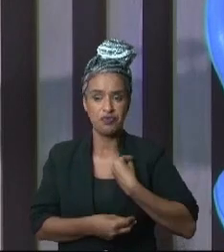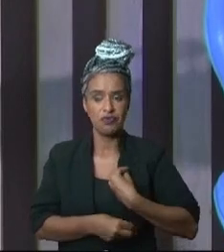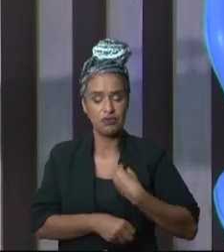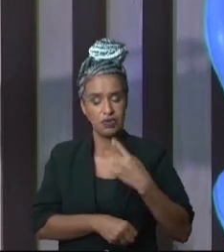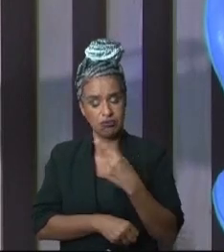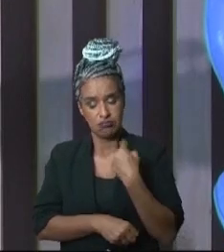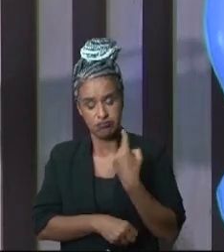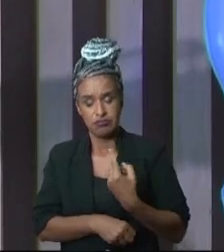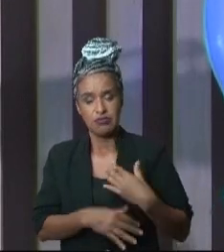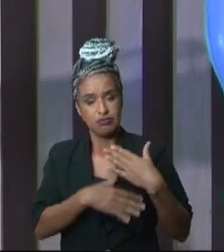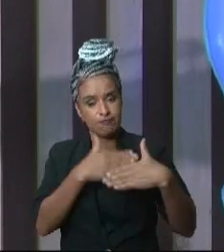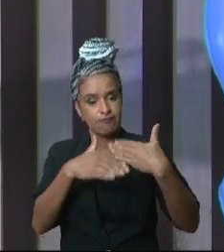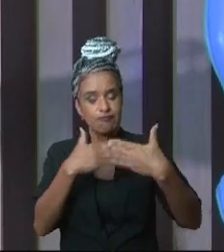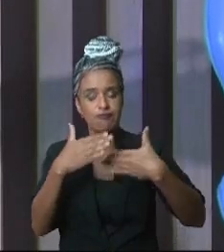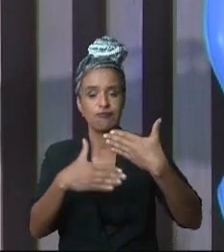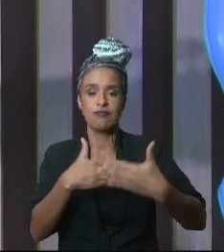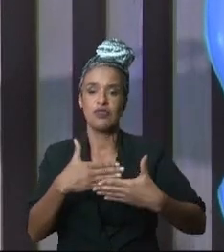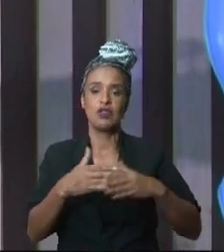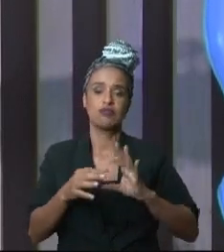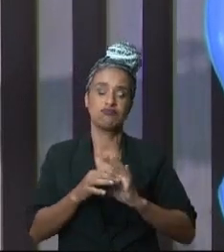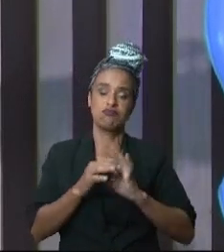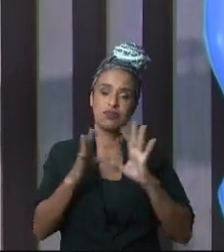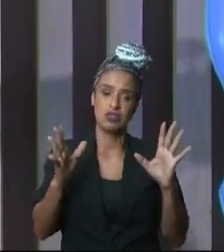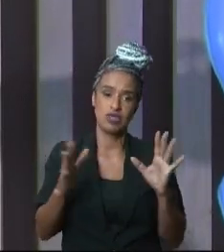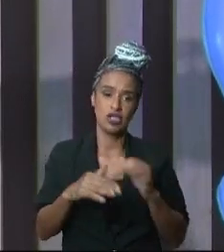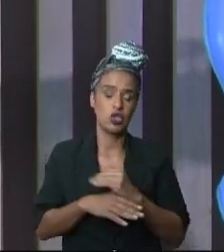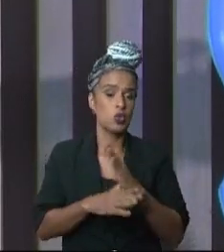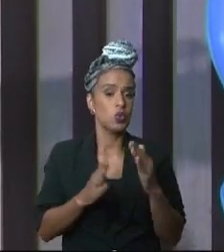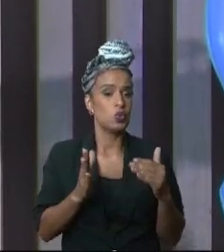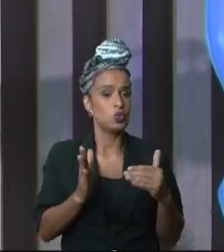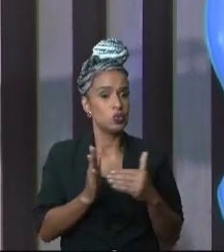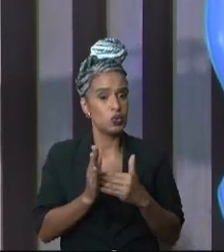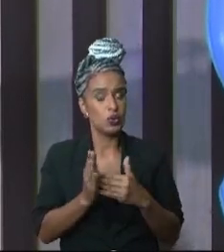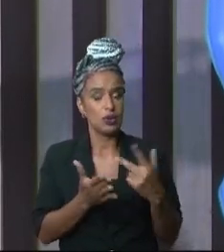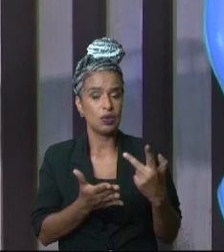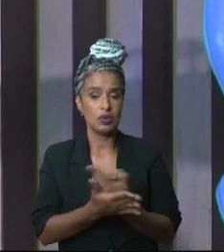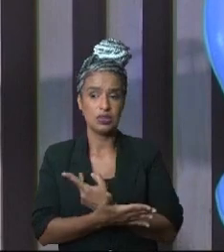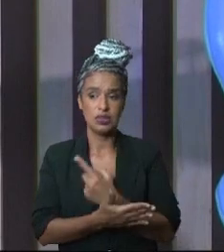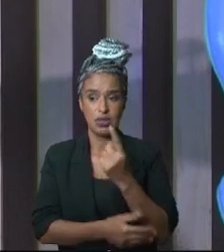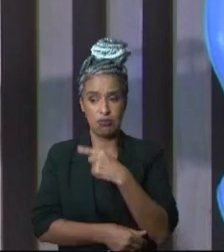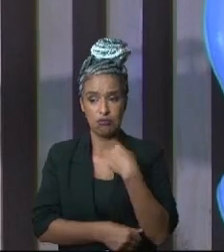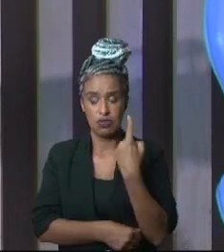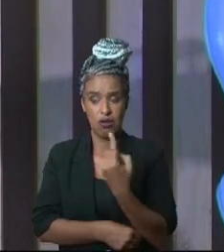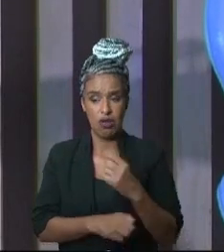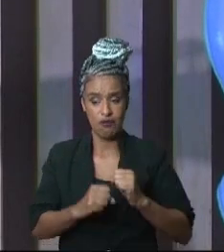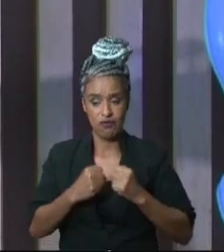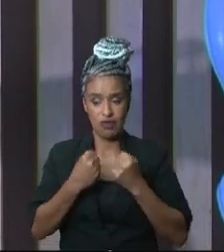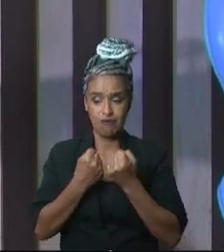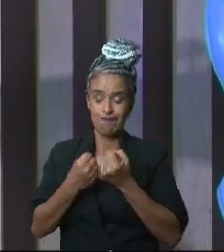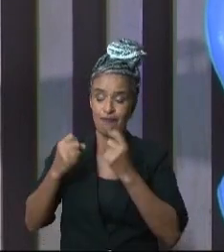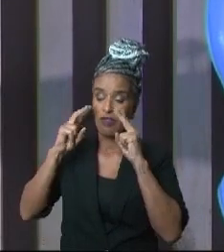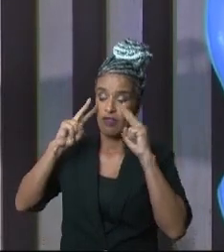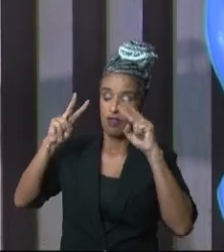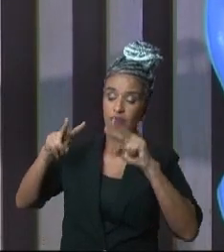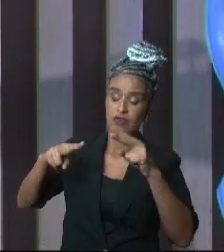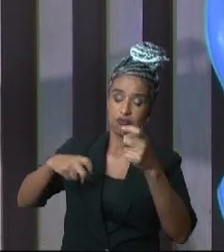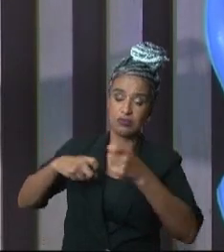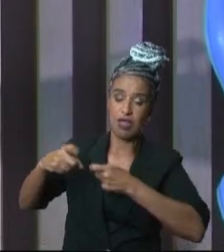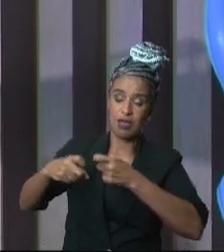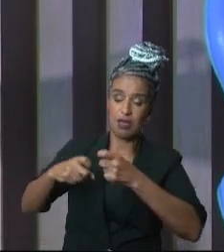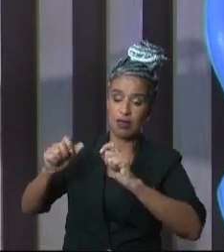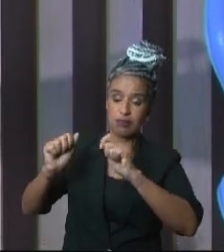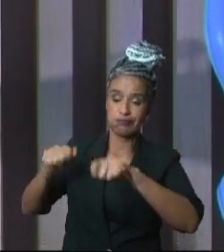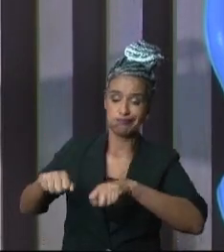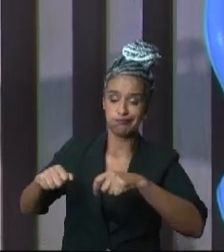vida e a nossa prosperidade, a nossa liberdade. E tudo isso está acontecendo enquanto estamos enfrentando a guerra e